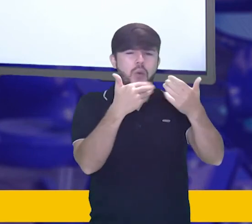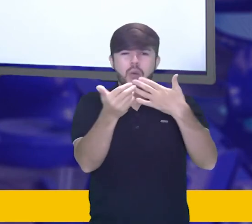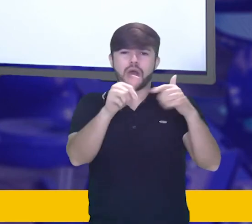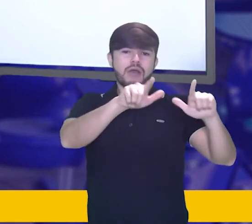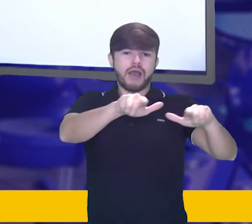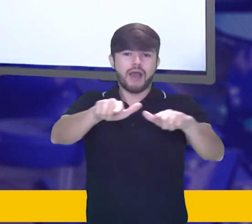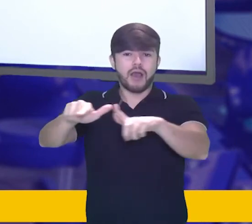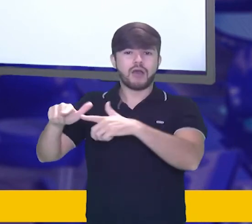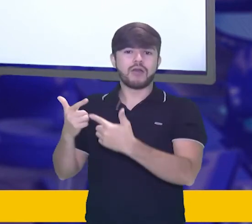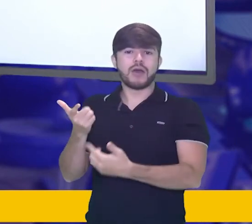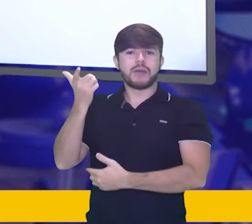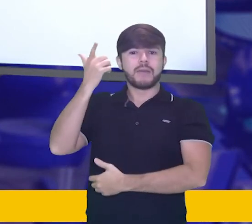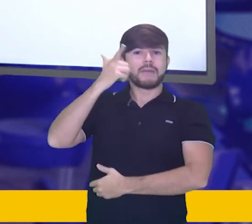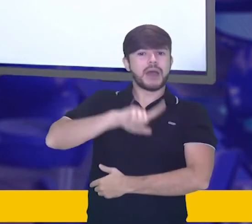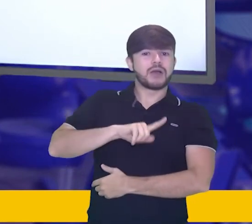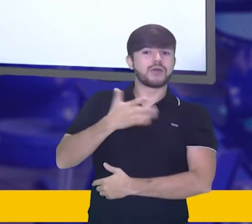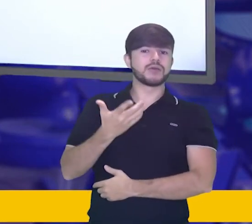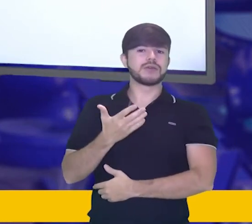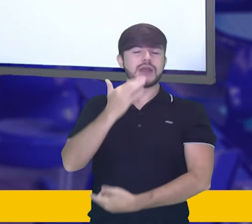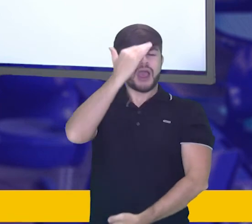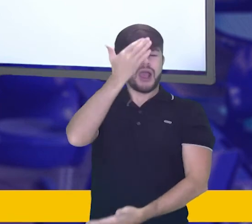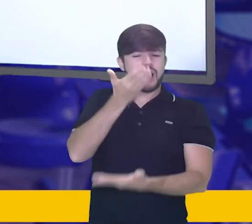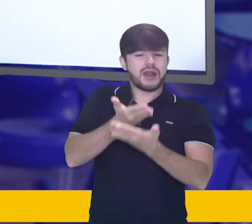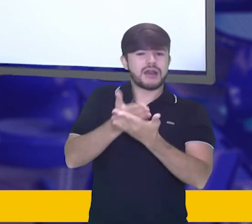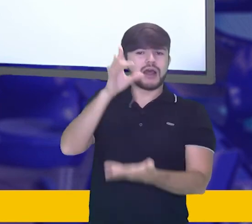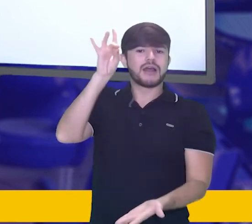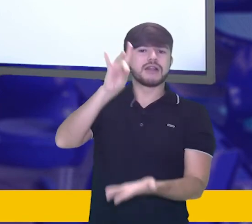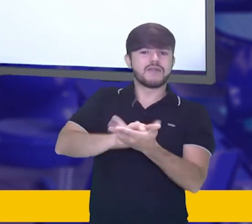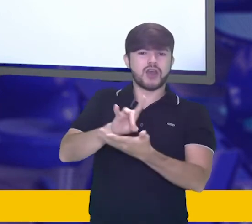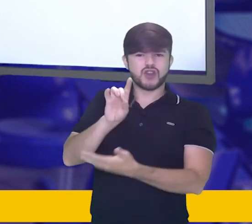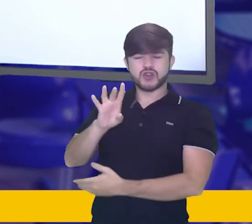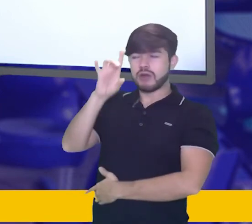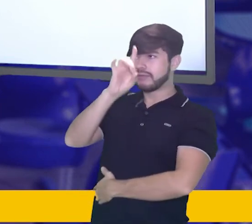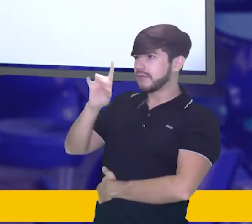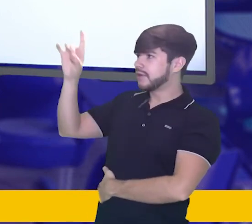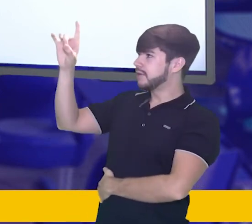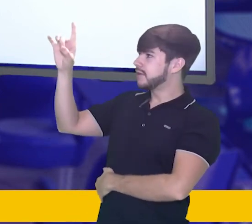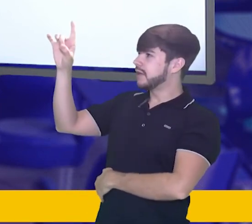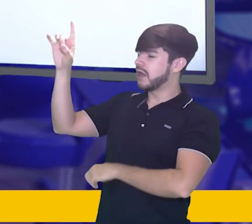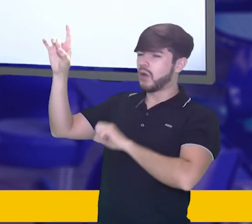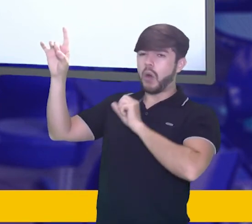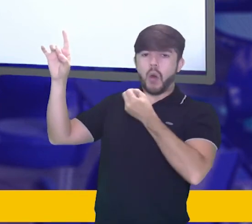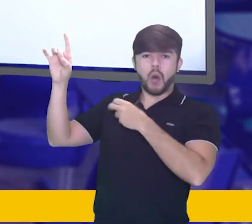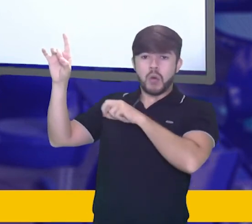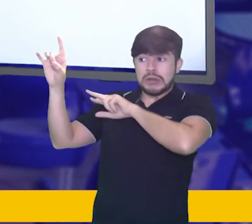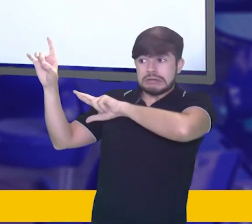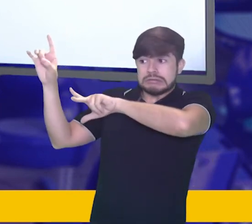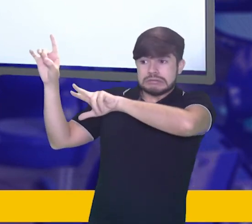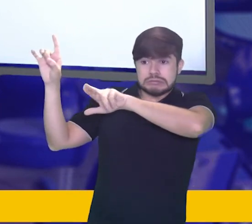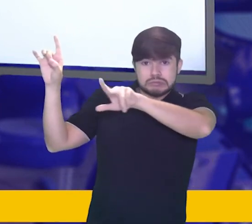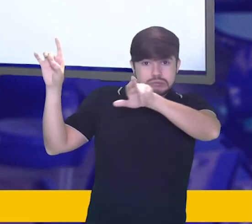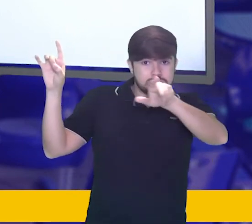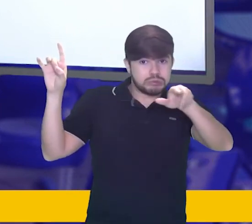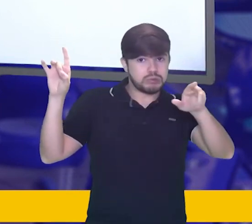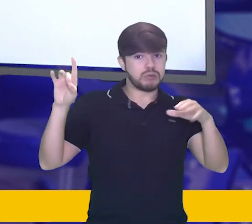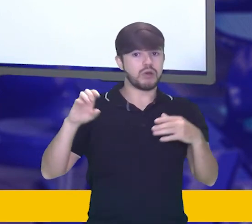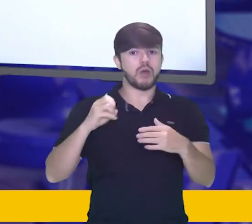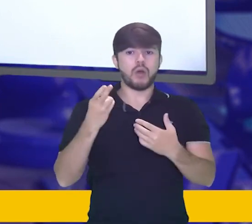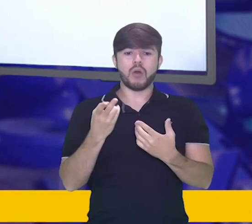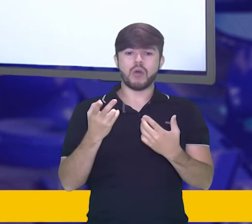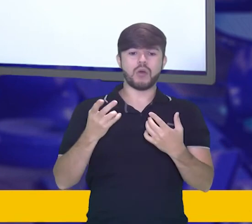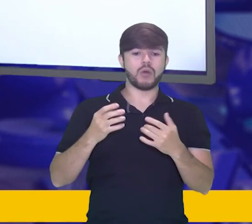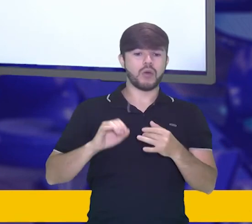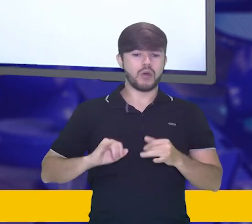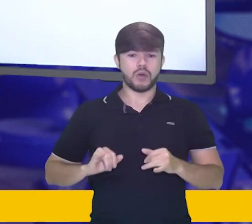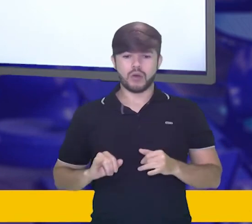outros lugares, para chegar numa divindade, né, no que você crê. Não só em Deus, mas em deuses, em